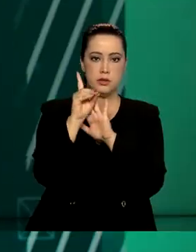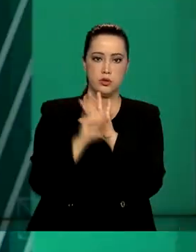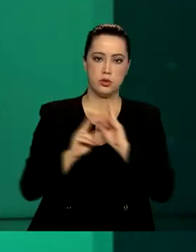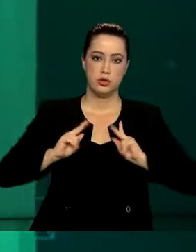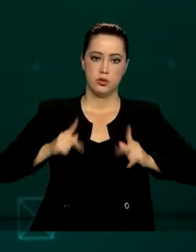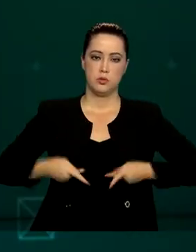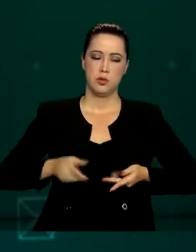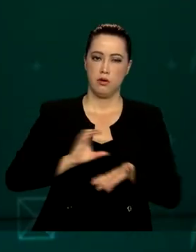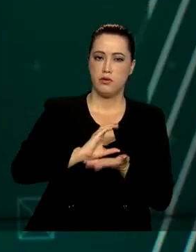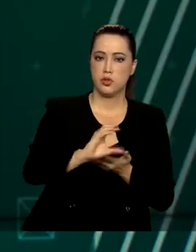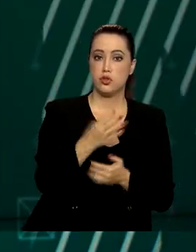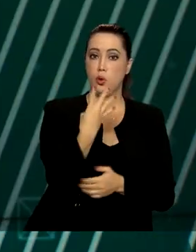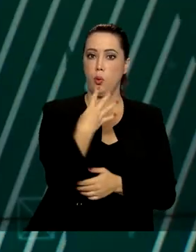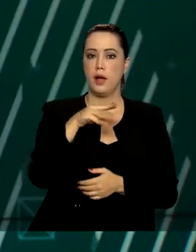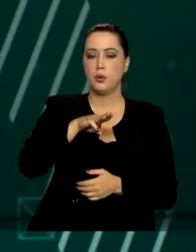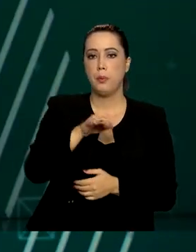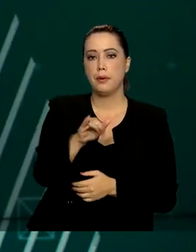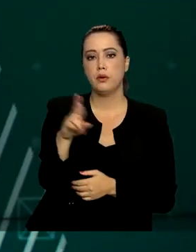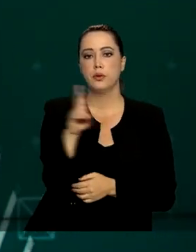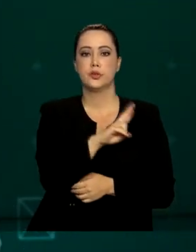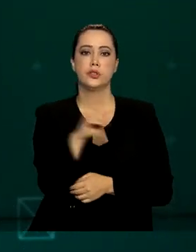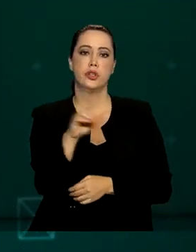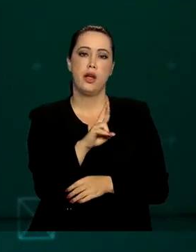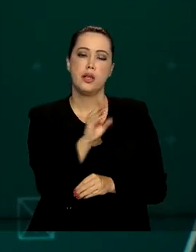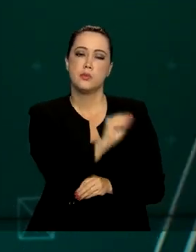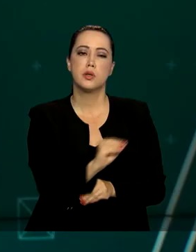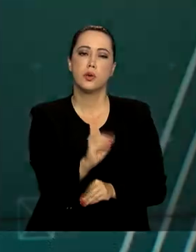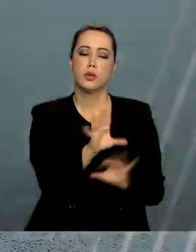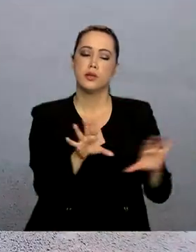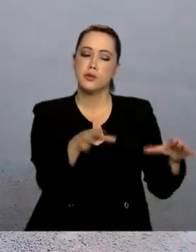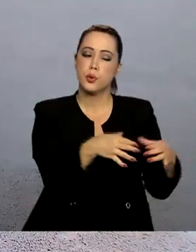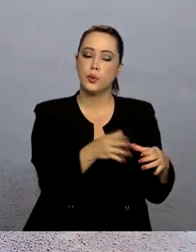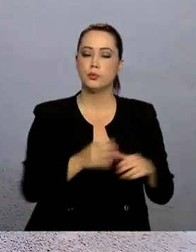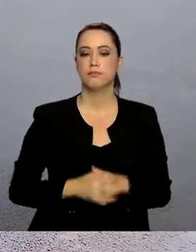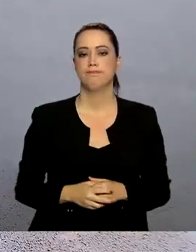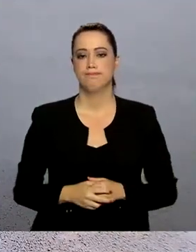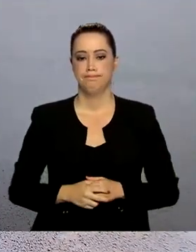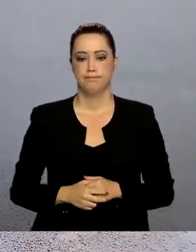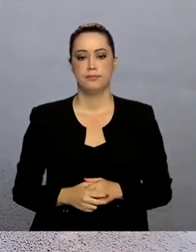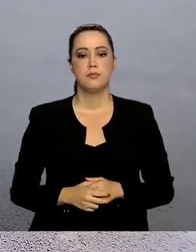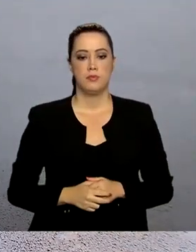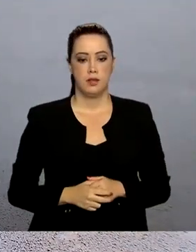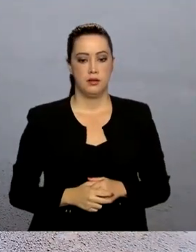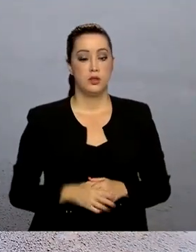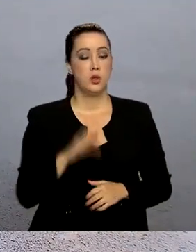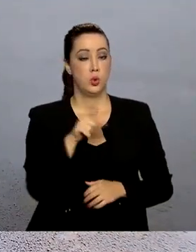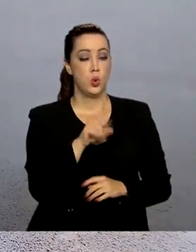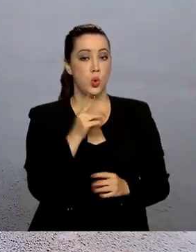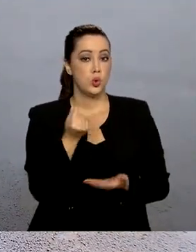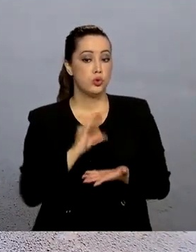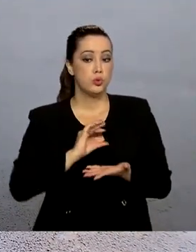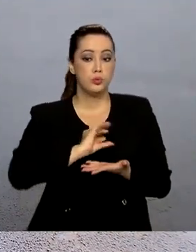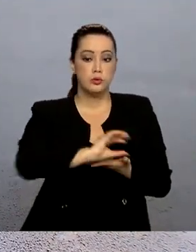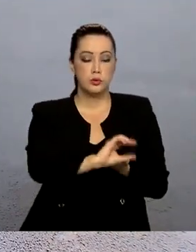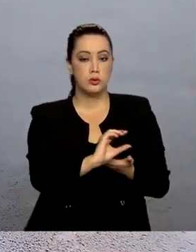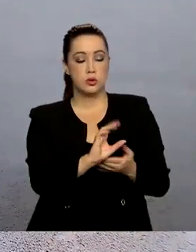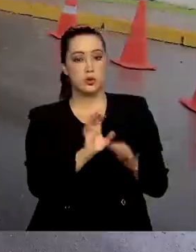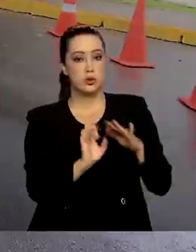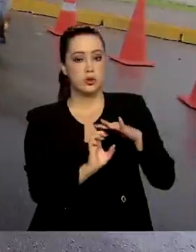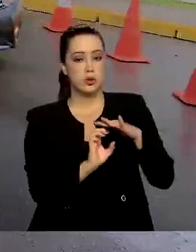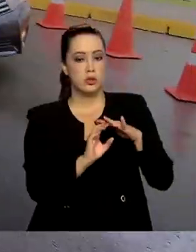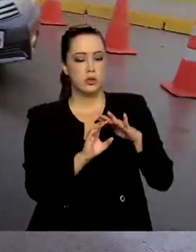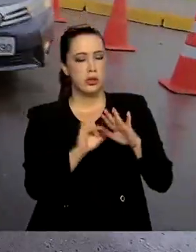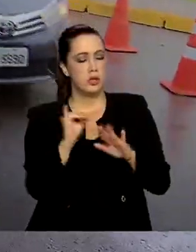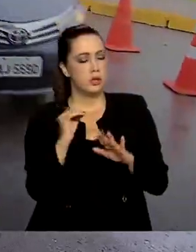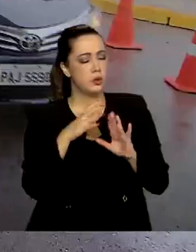bilhões de reais para atender a terceira idade. Os recursos destinados aos idosos são de 3 bilhões